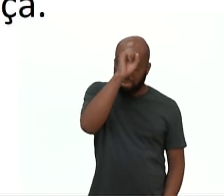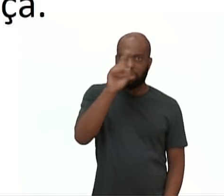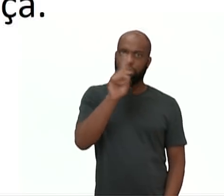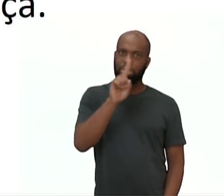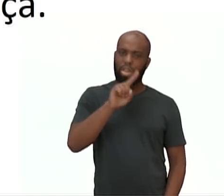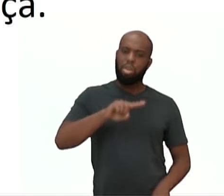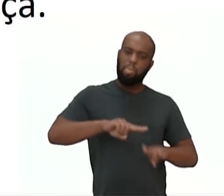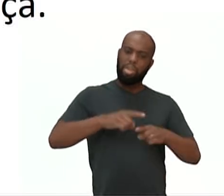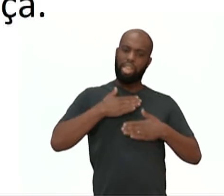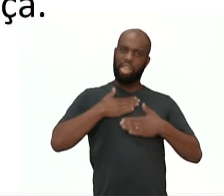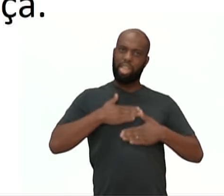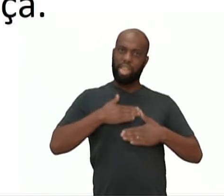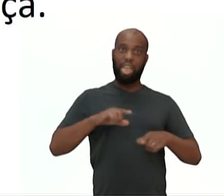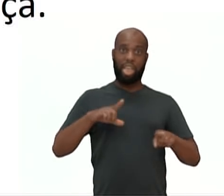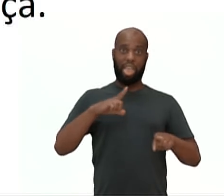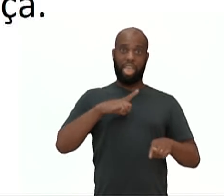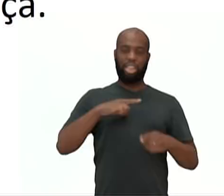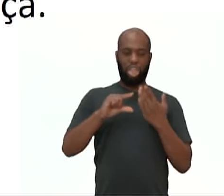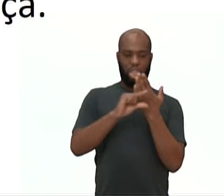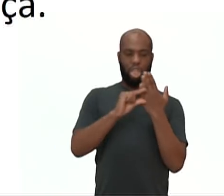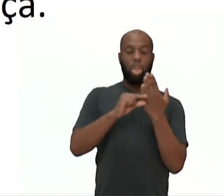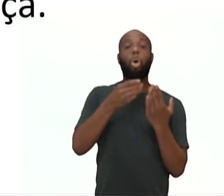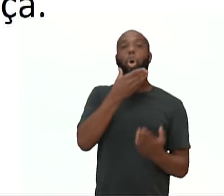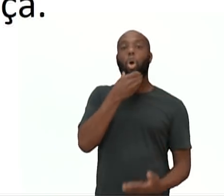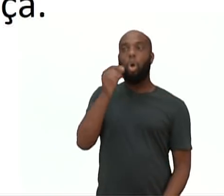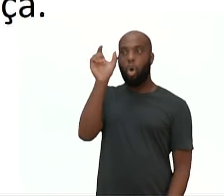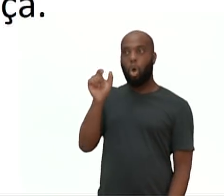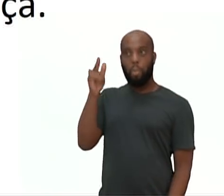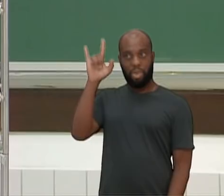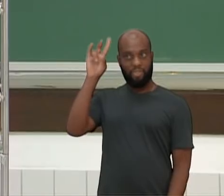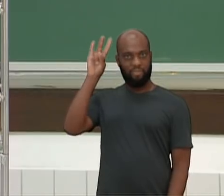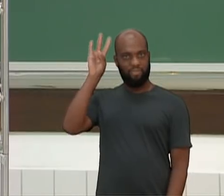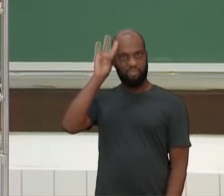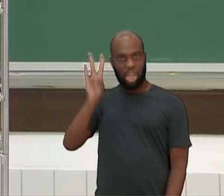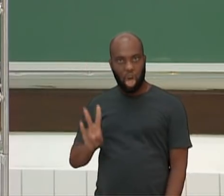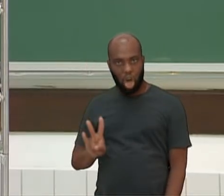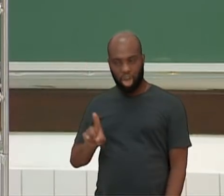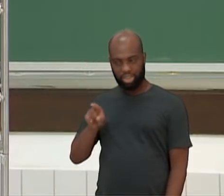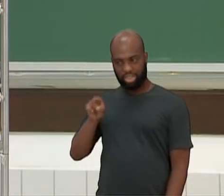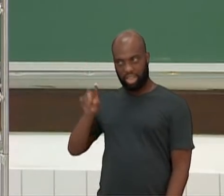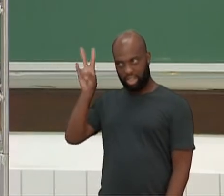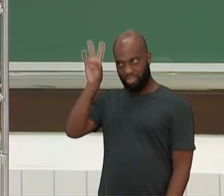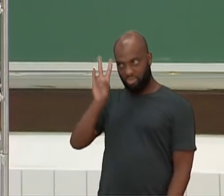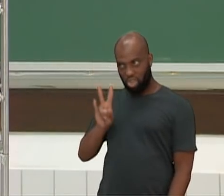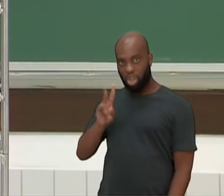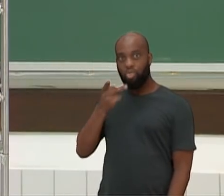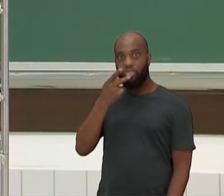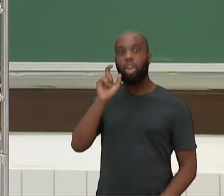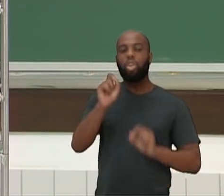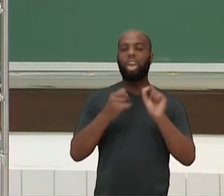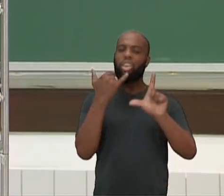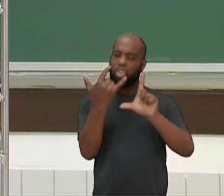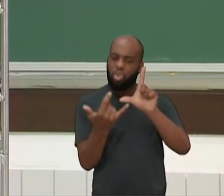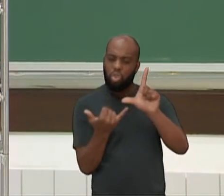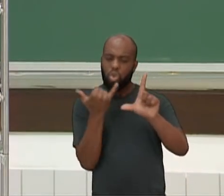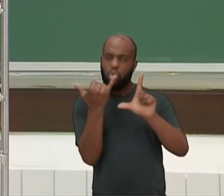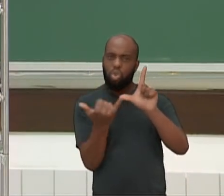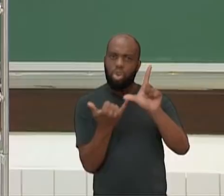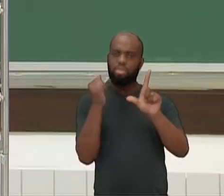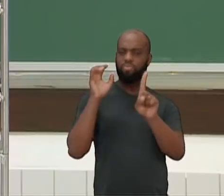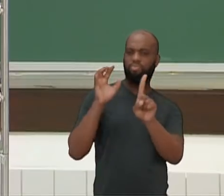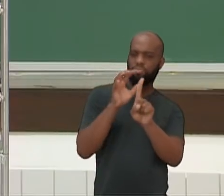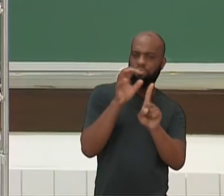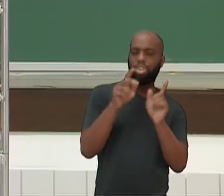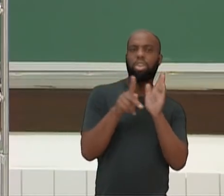Segundo Vygotsky, o lúdico influencia muito o desenvolvimento da criança. Então, como eu já expliquei lá na aula que a gente falou sobre o